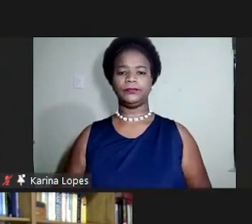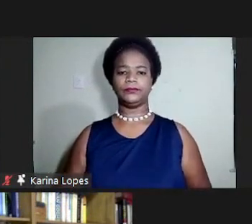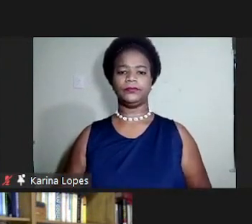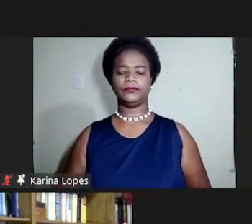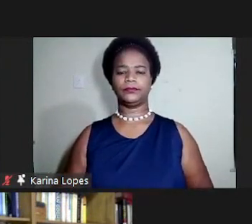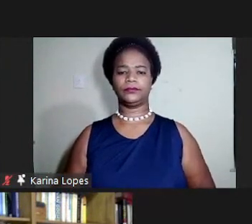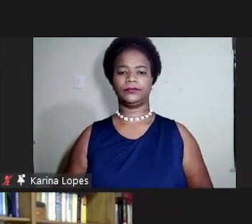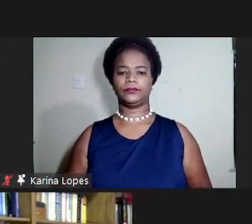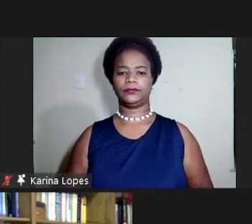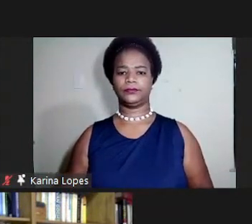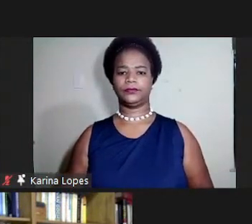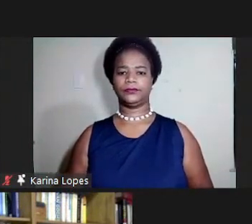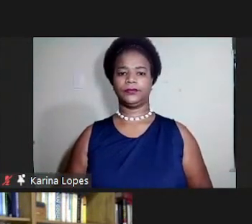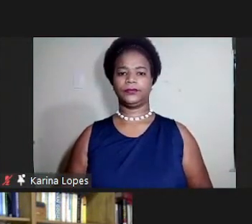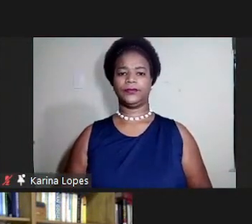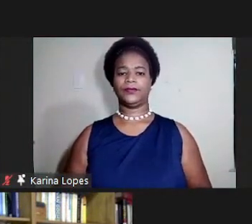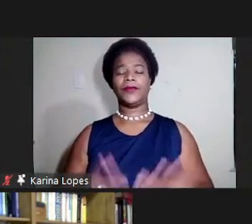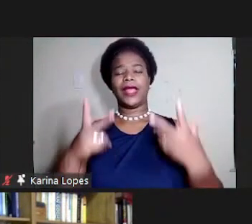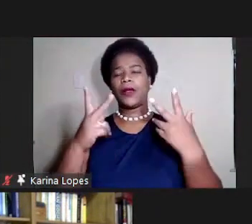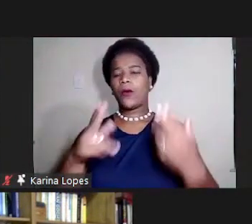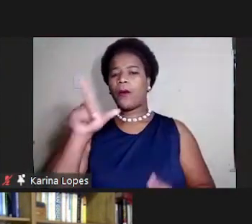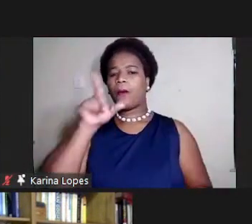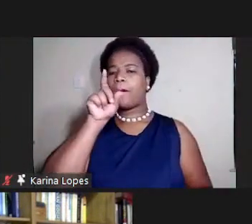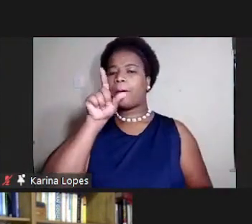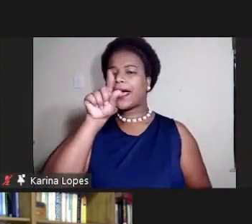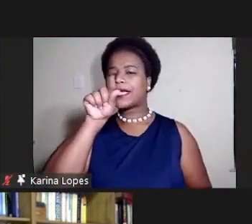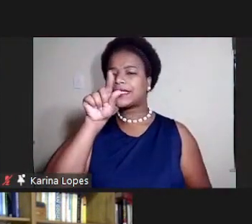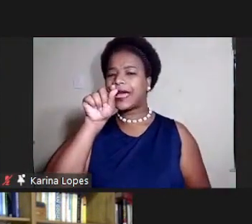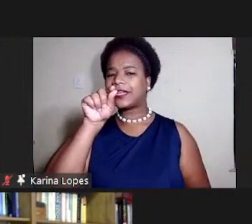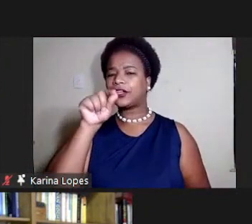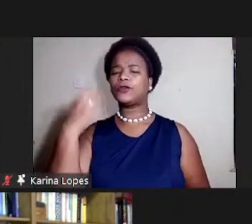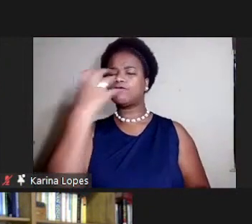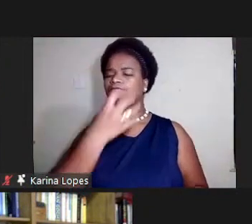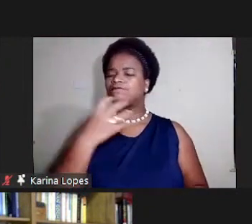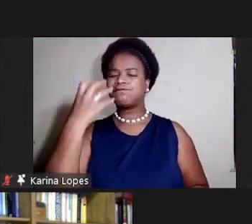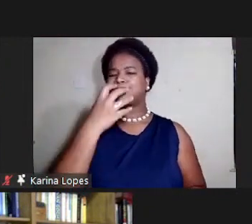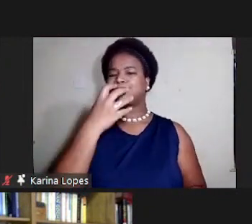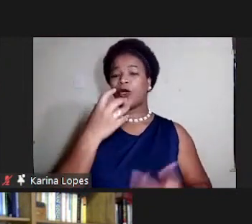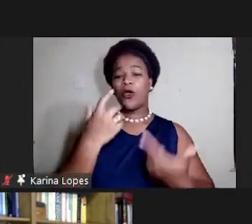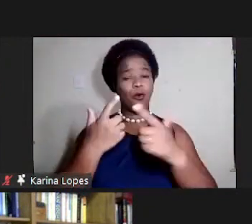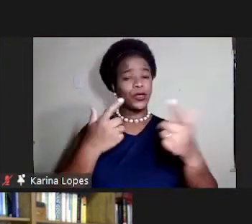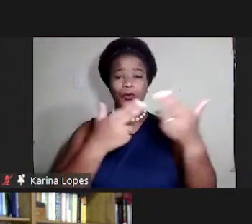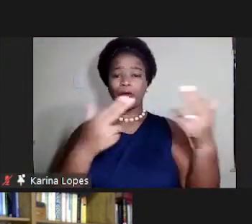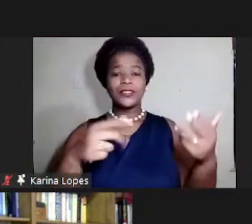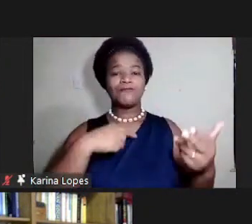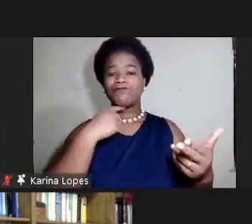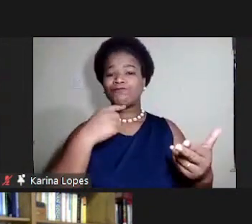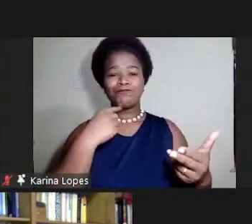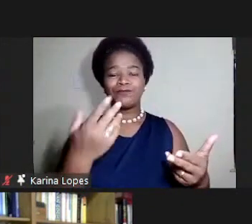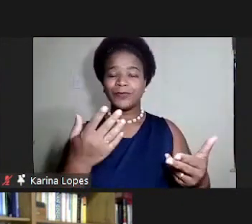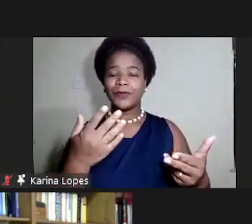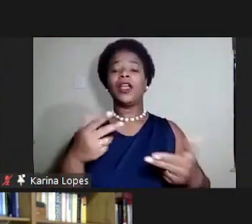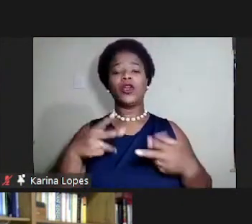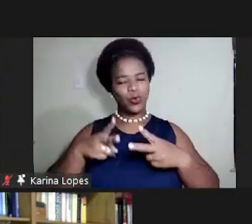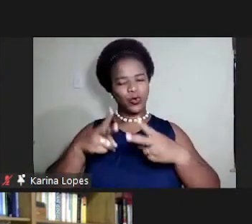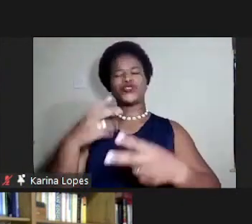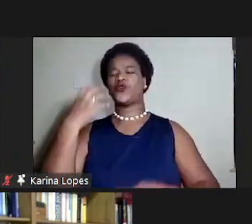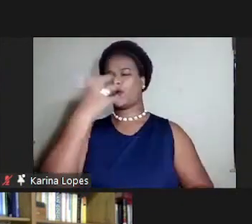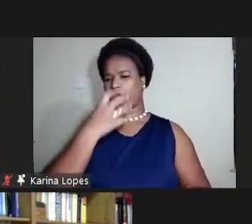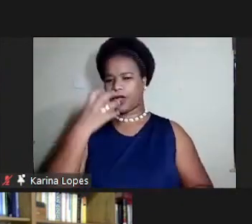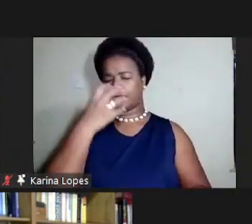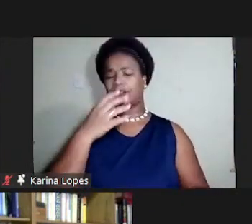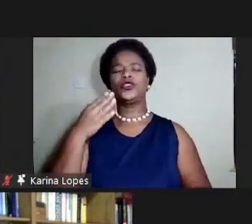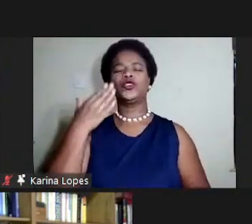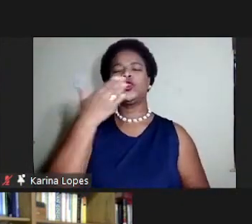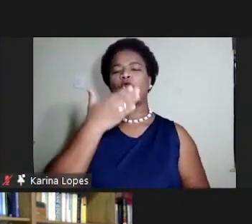Como Rouxinol, que não sabe fazer outra coisa a não ser dar beleza, continuou cantando, doce. Foi